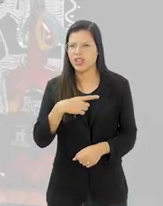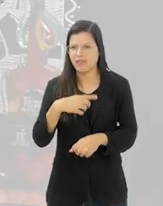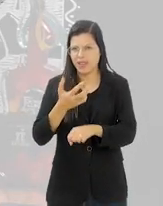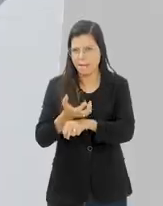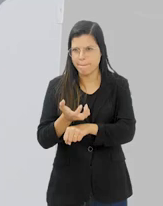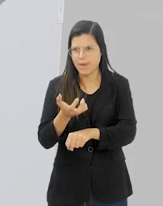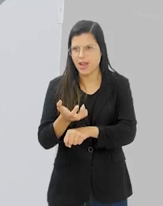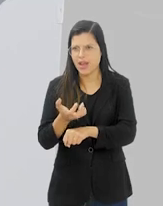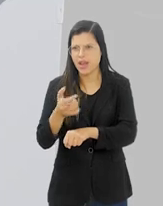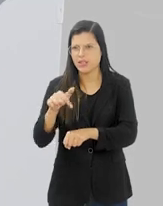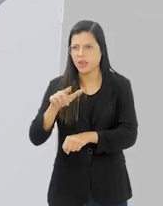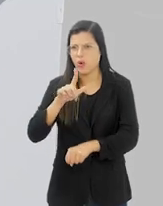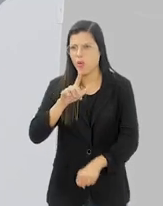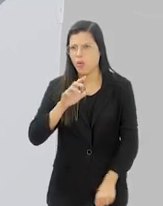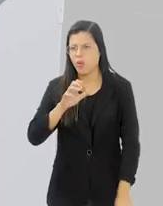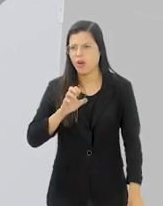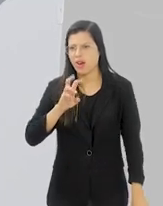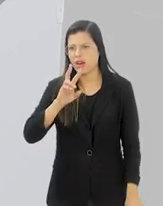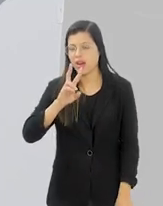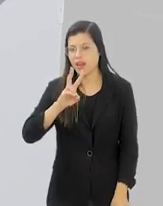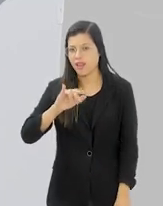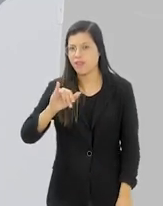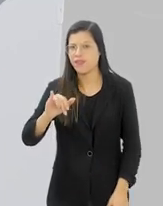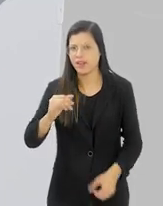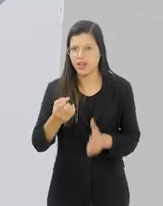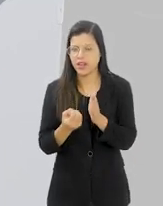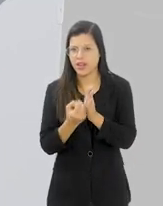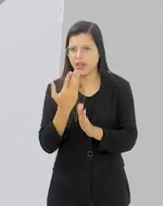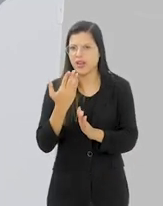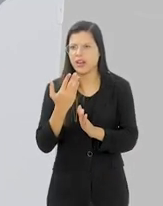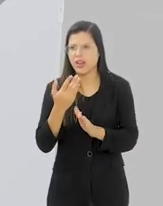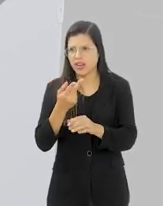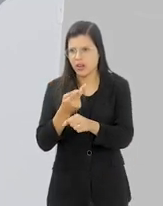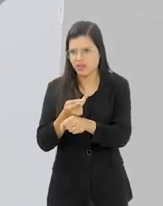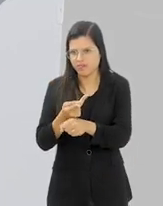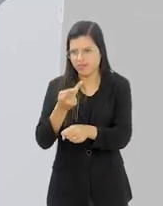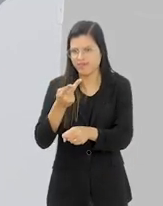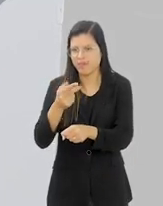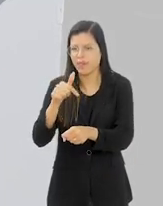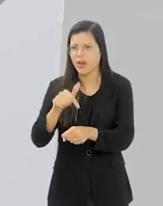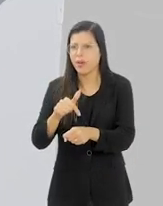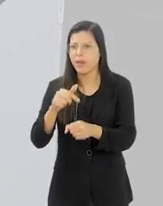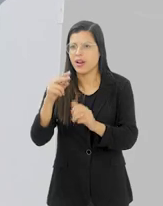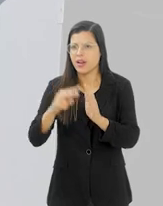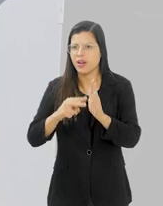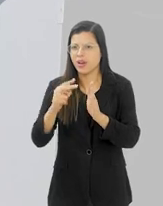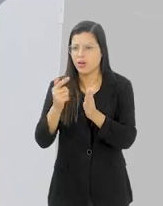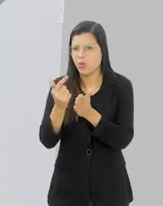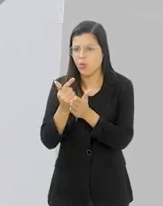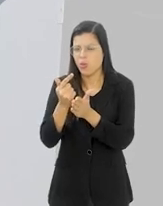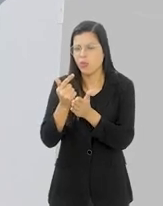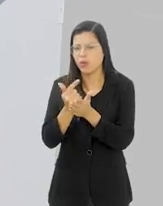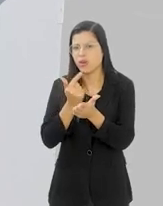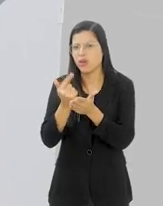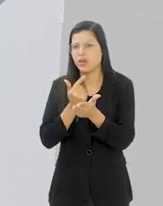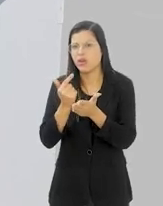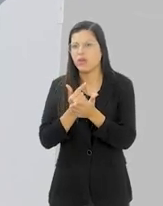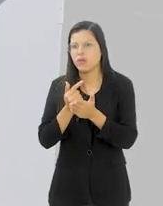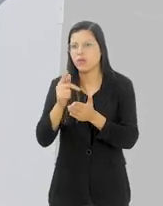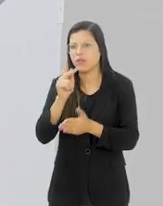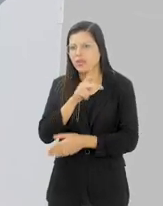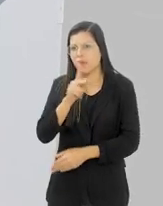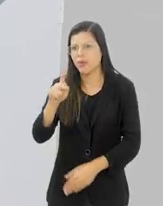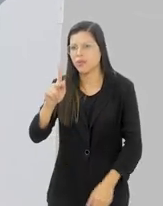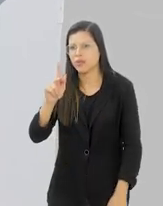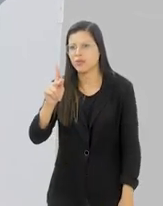certeza. O Levi Sintra, que é o designer que cria nossos troféus todos, ele estudou, ele leu o livro da professora Helenise Guimarães, né,